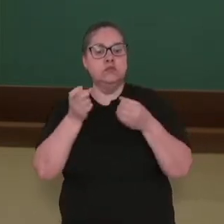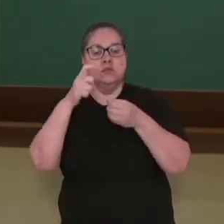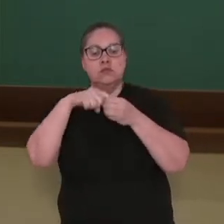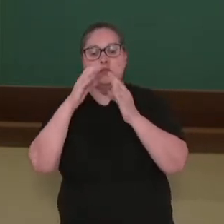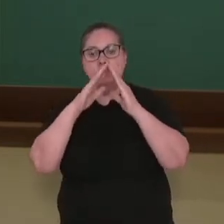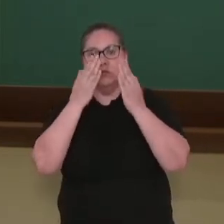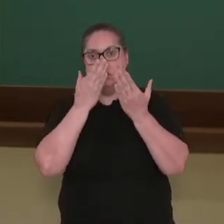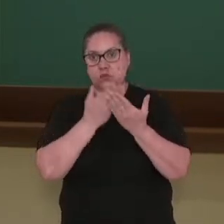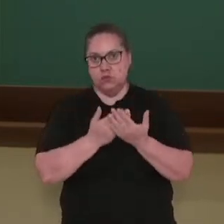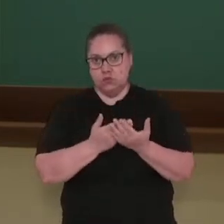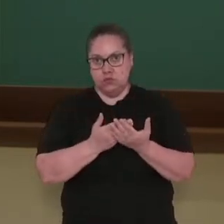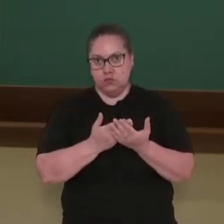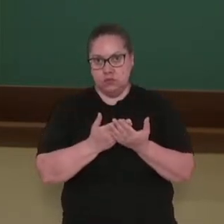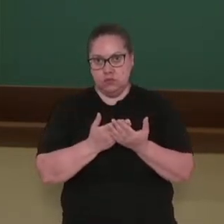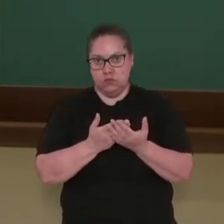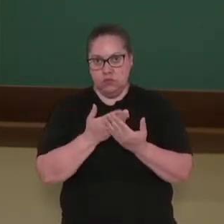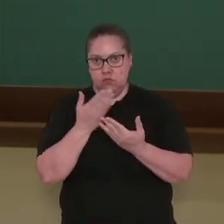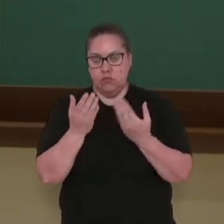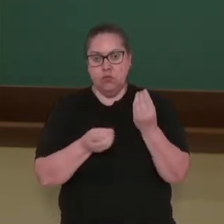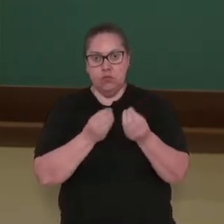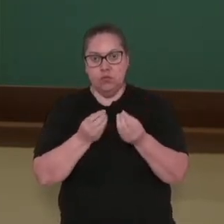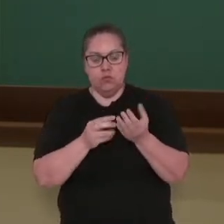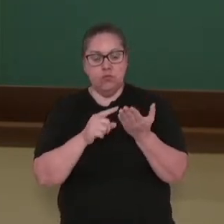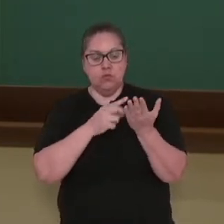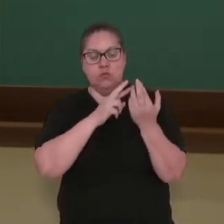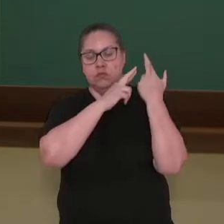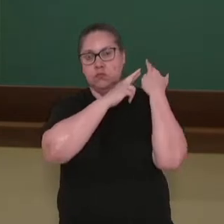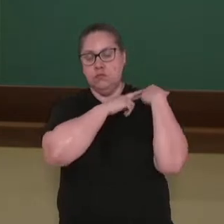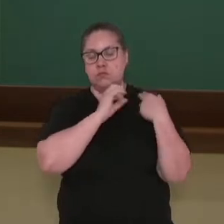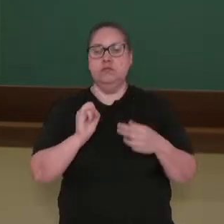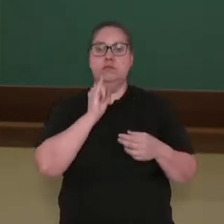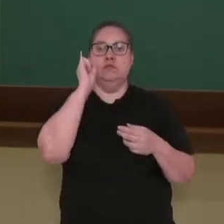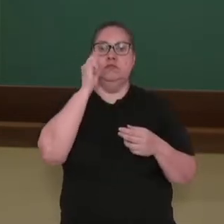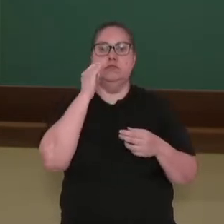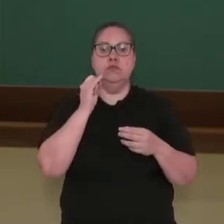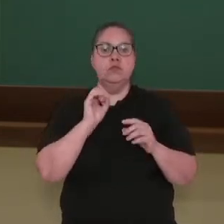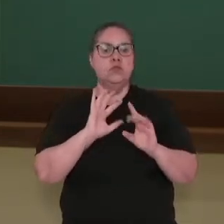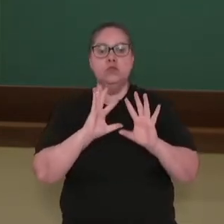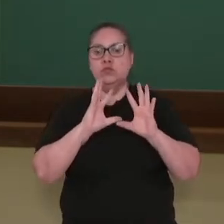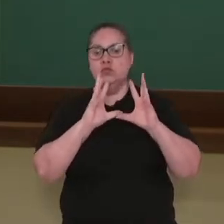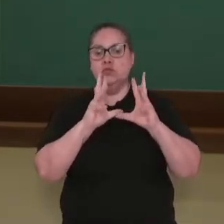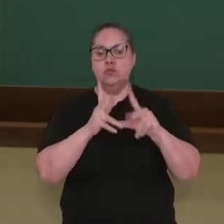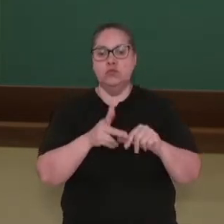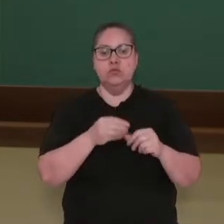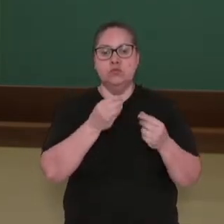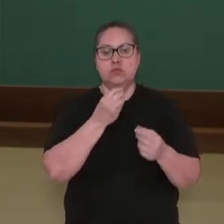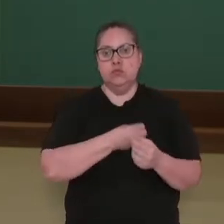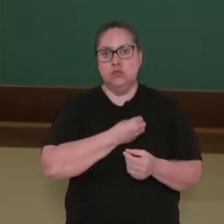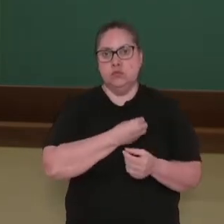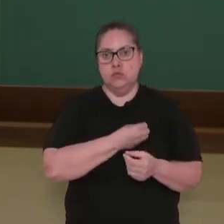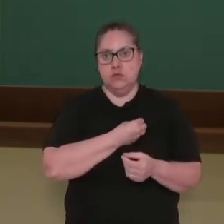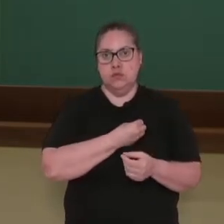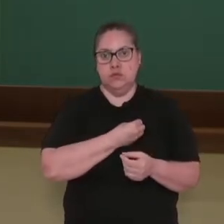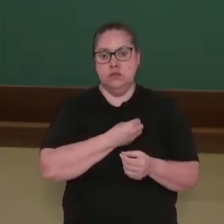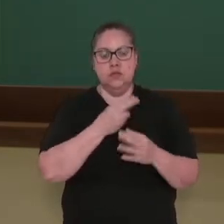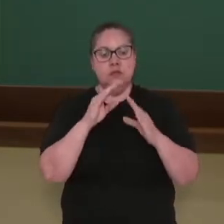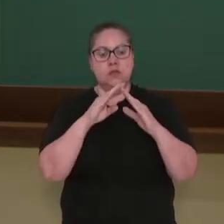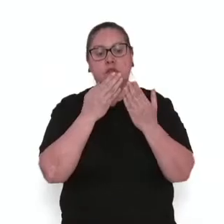ele. Cometi um erro, vou ser responsável em assumir e não jogar a culpa em outras